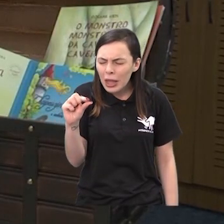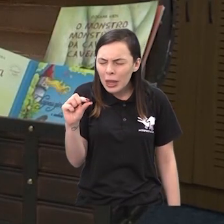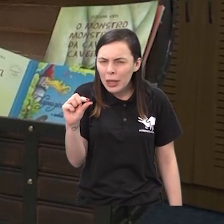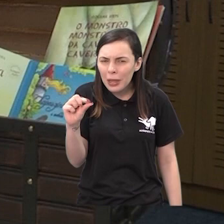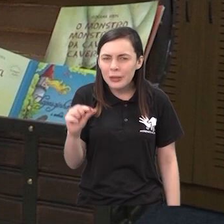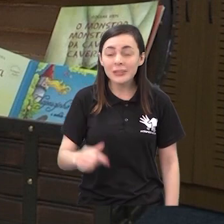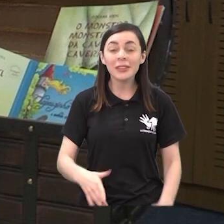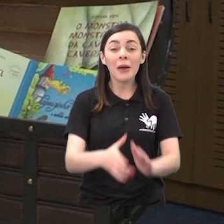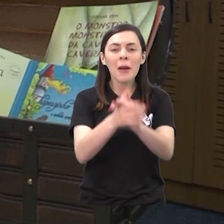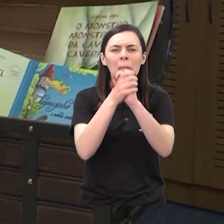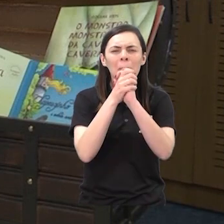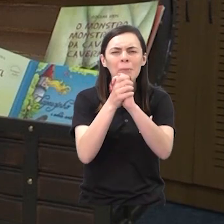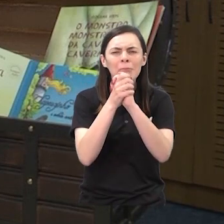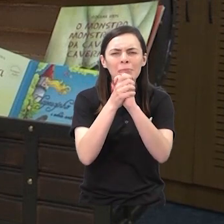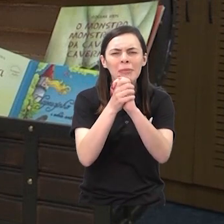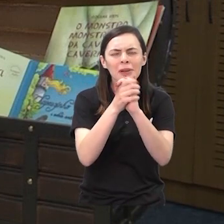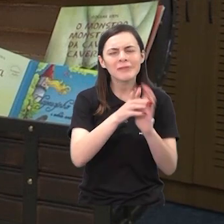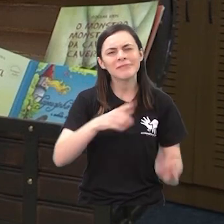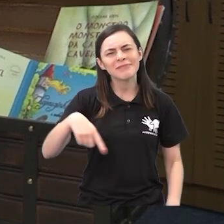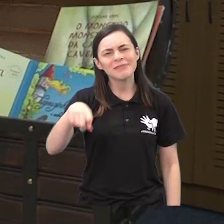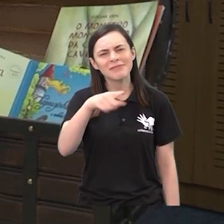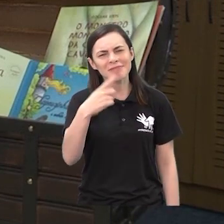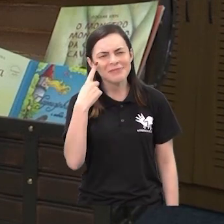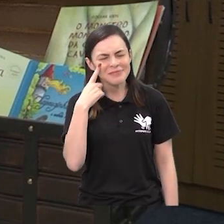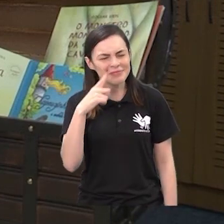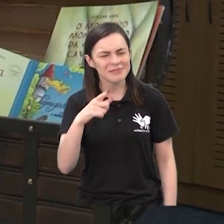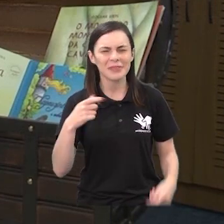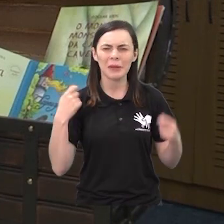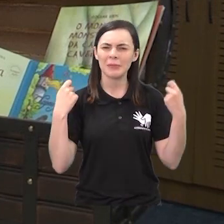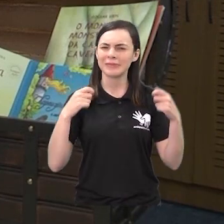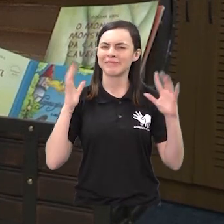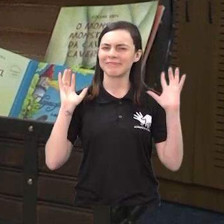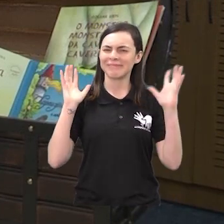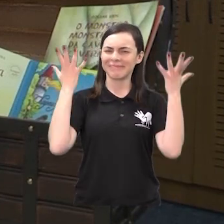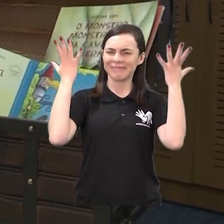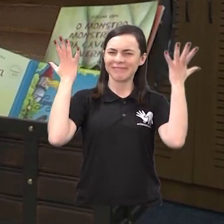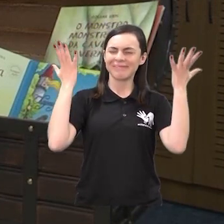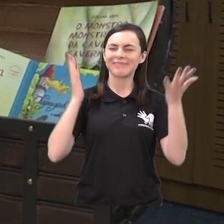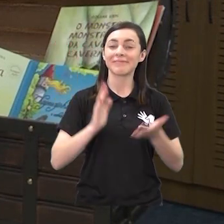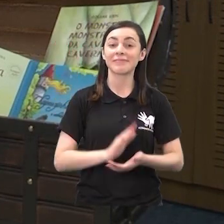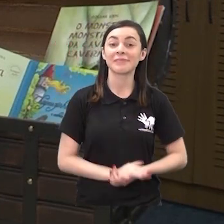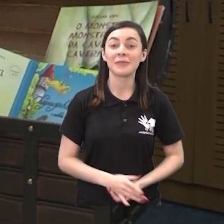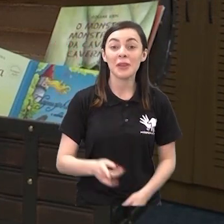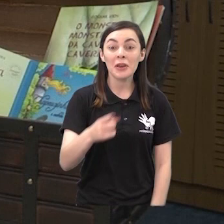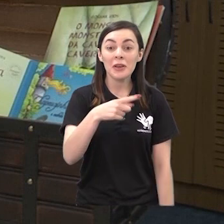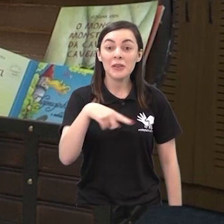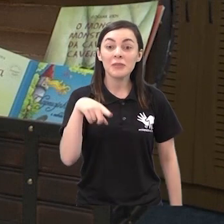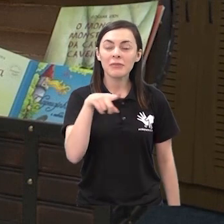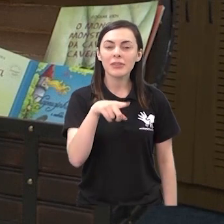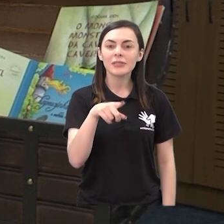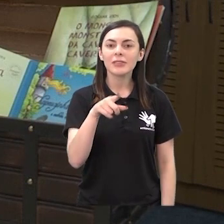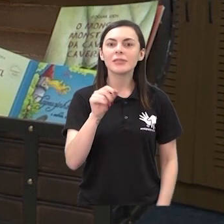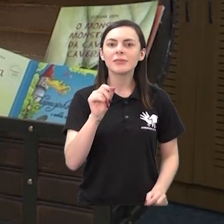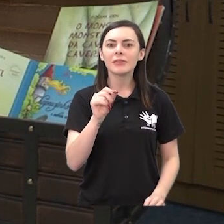Parabéns, detetives. Uhul! Temos que comemorar, gente.